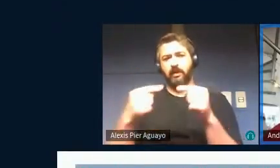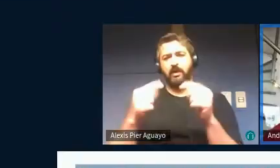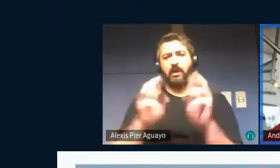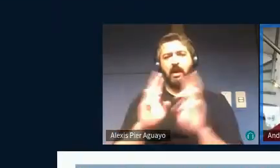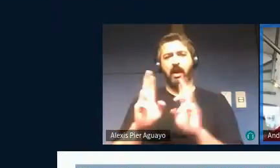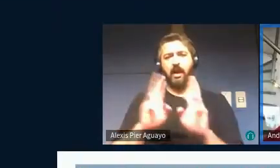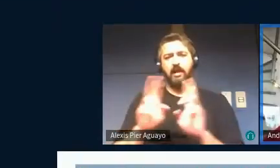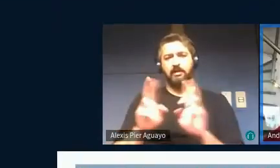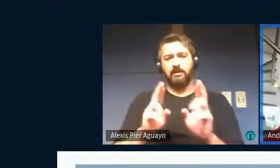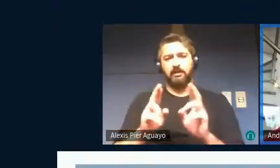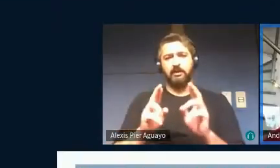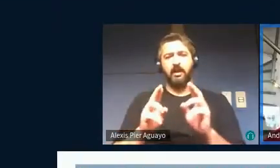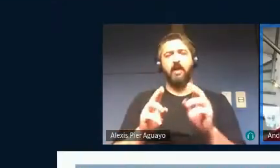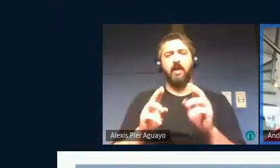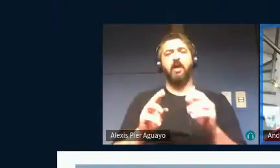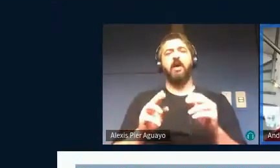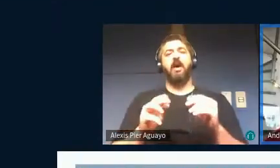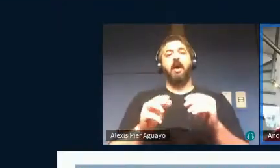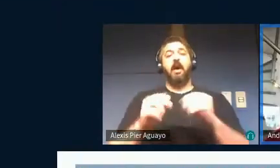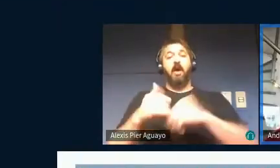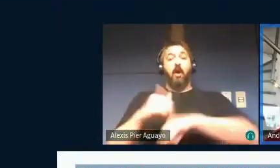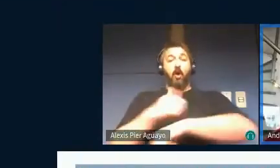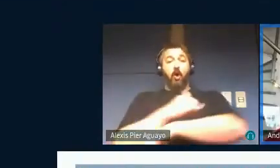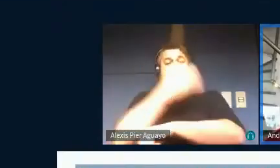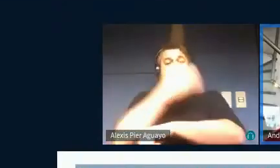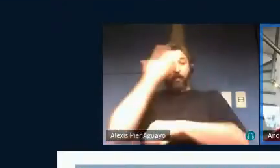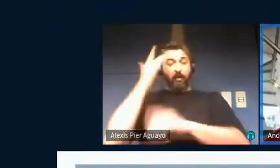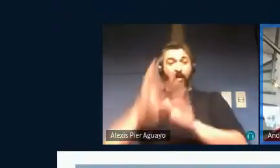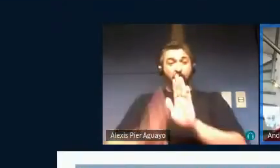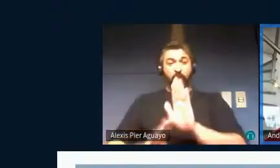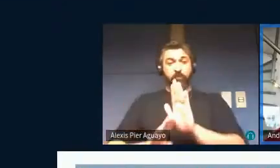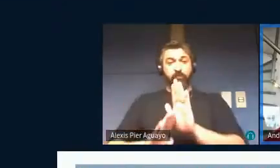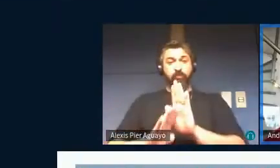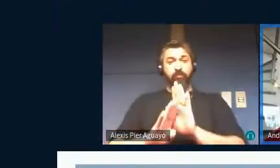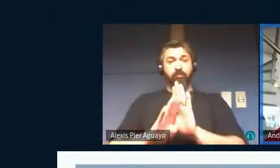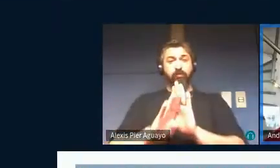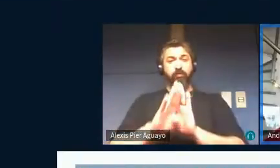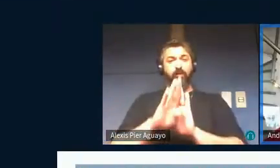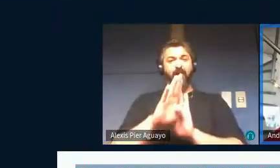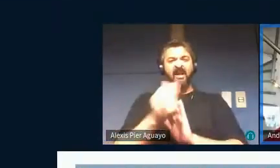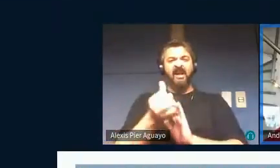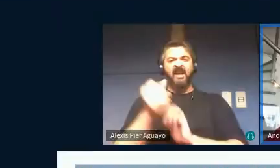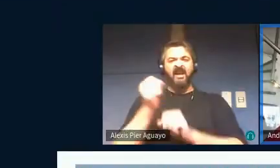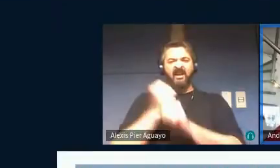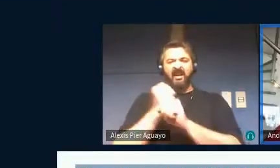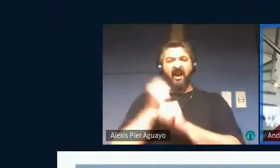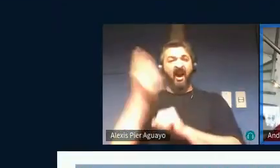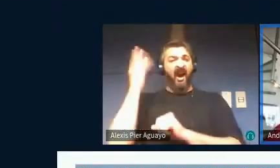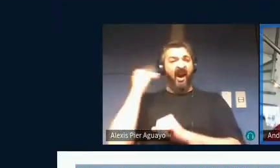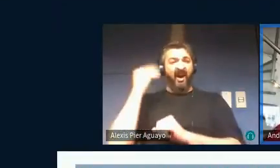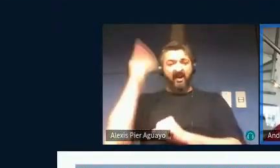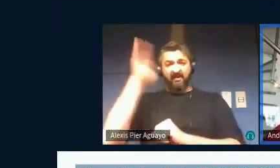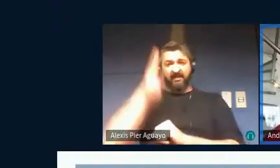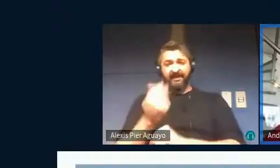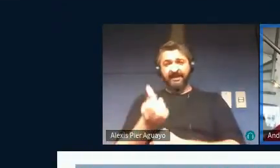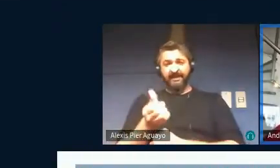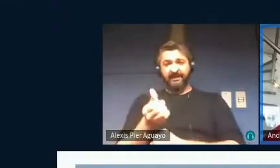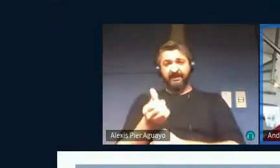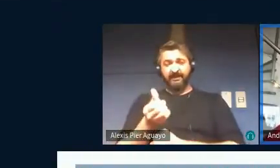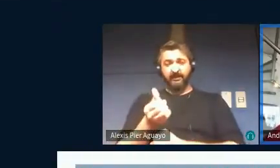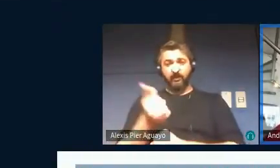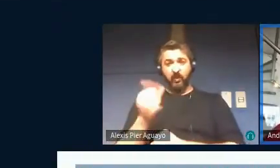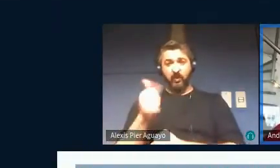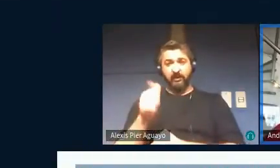da proporção de obesidade dos indivíduos aqui em 6 anos, então 2006 nós tínhamos 11%, 2012